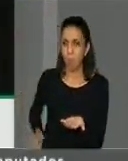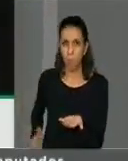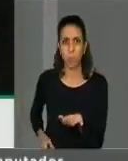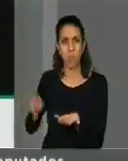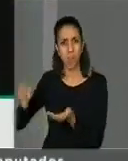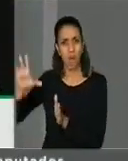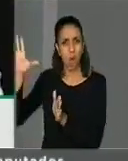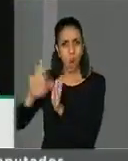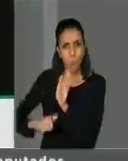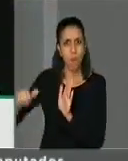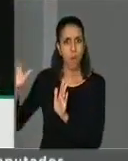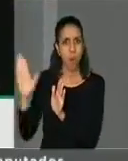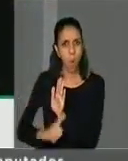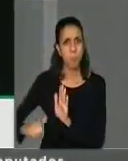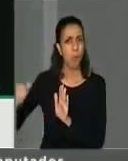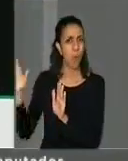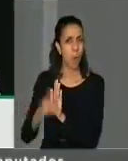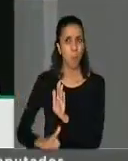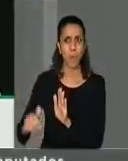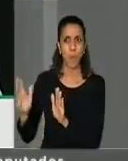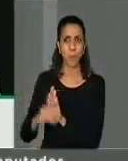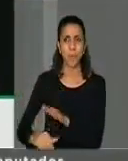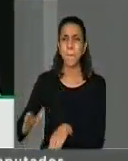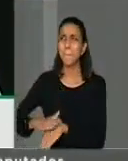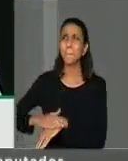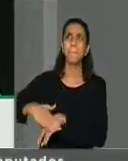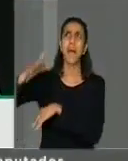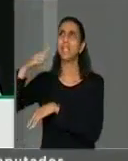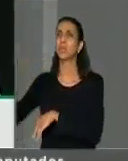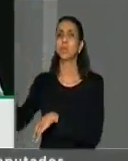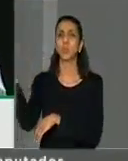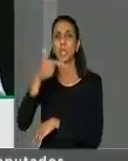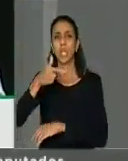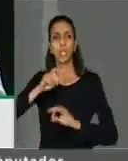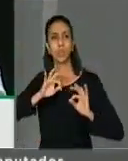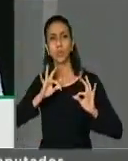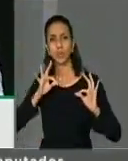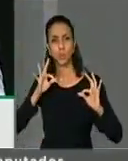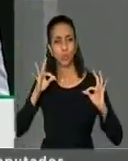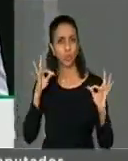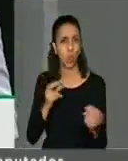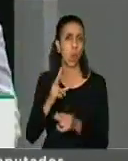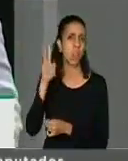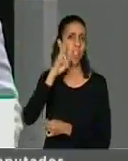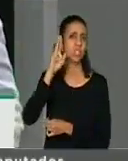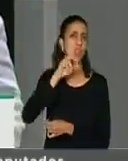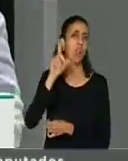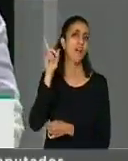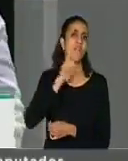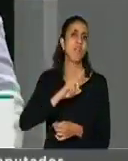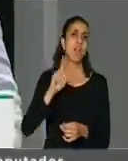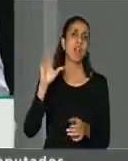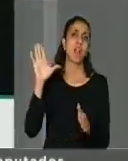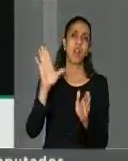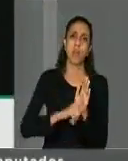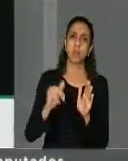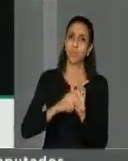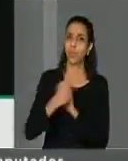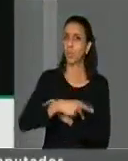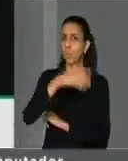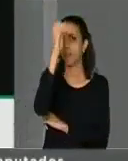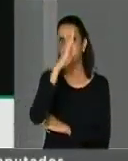que está roubando muito mais do que toda a história de falcatrua